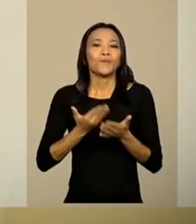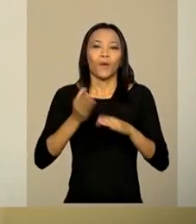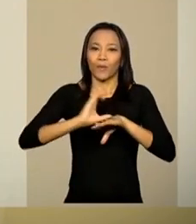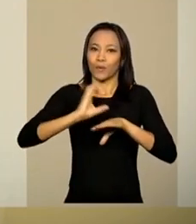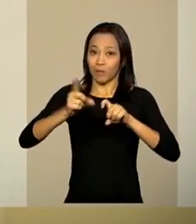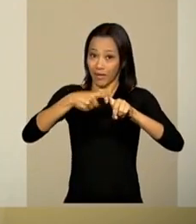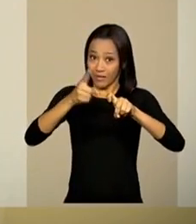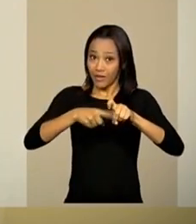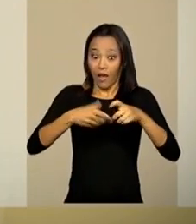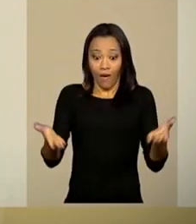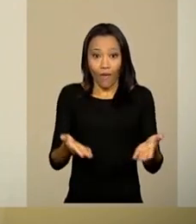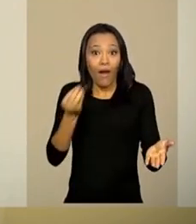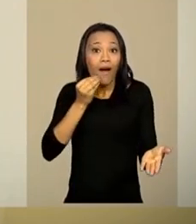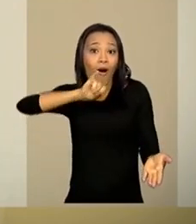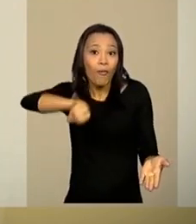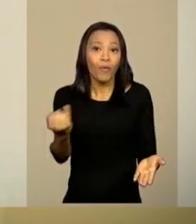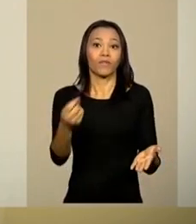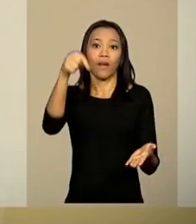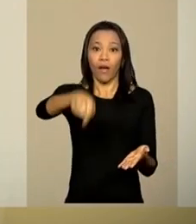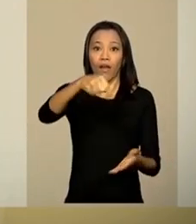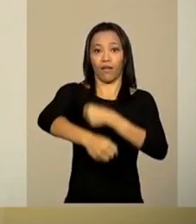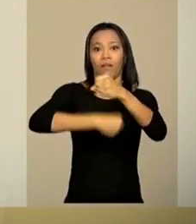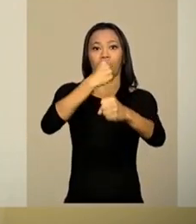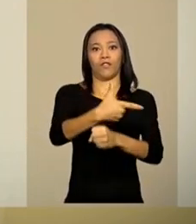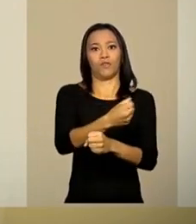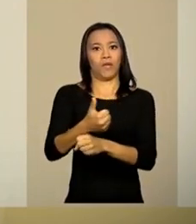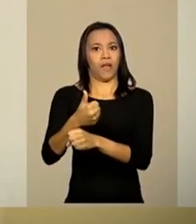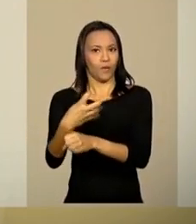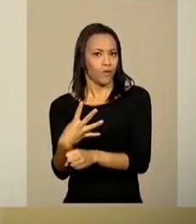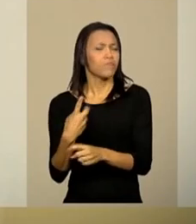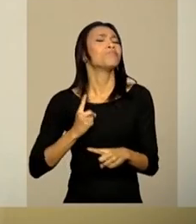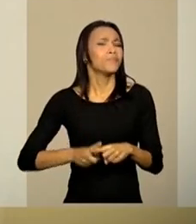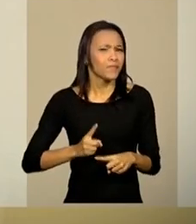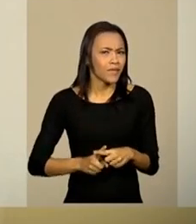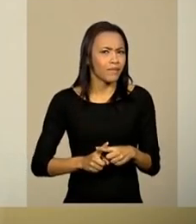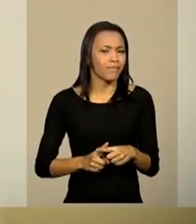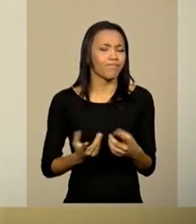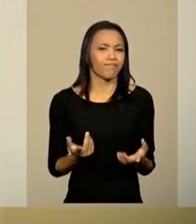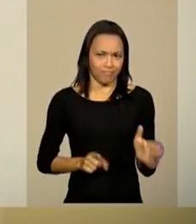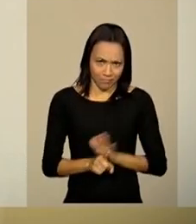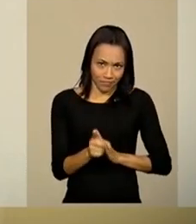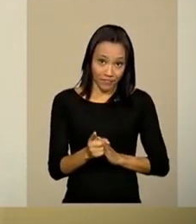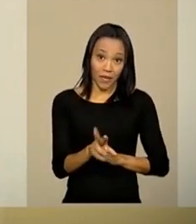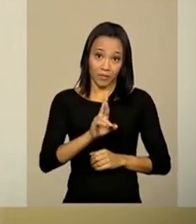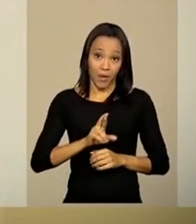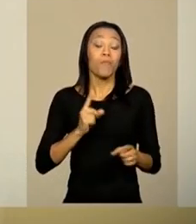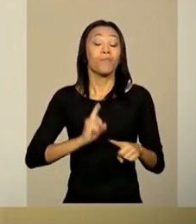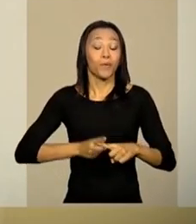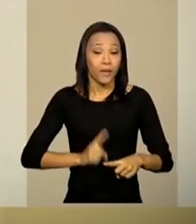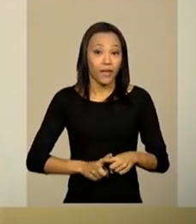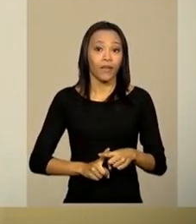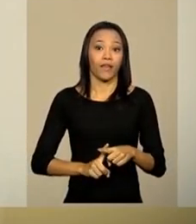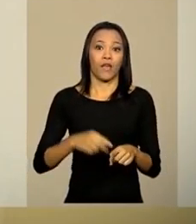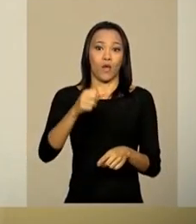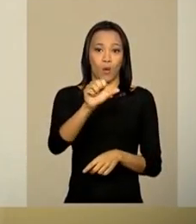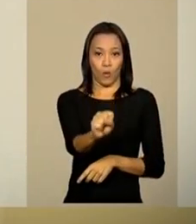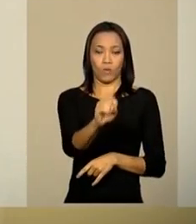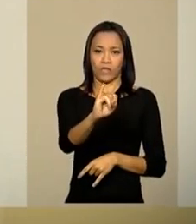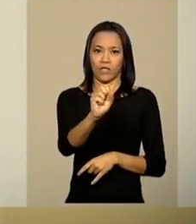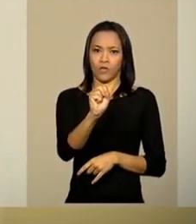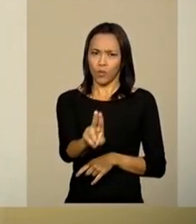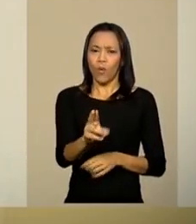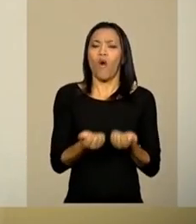teve mais chances agora em 2014. Sabe por, Max? Por quê, presidenta? Porque o Cizu Max está